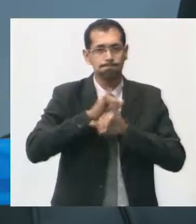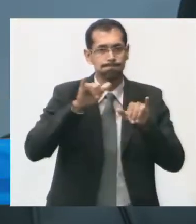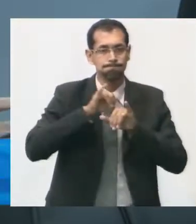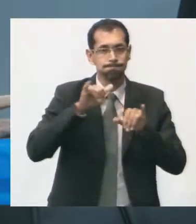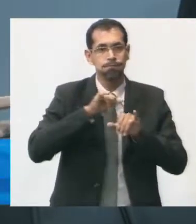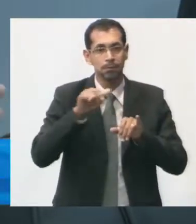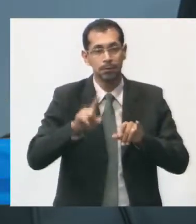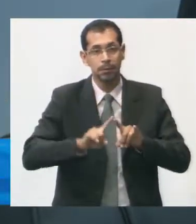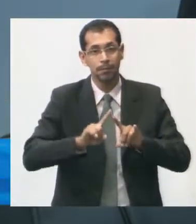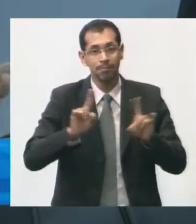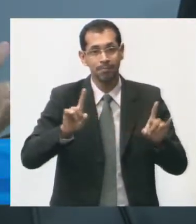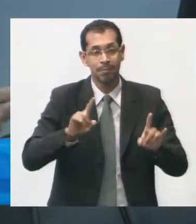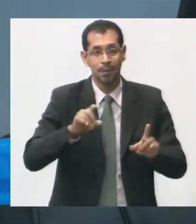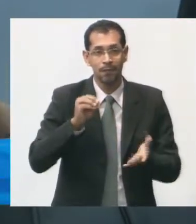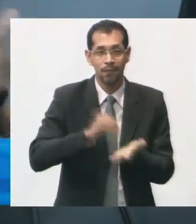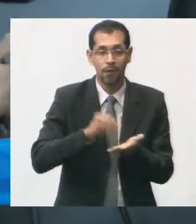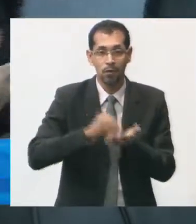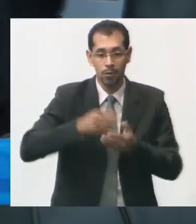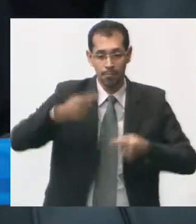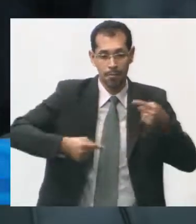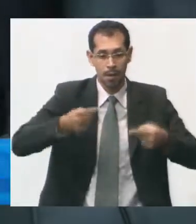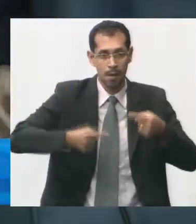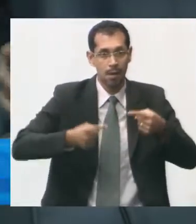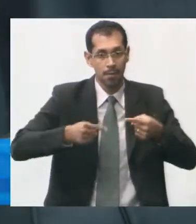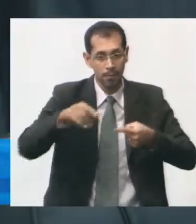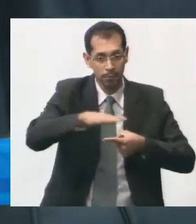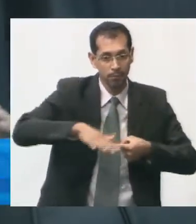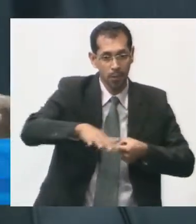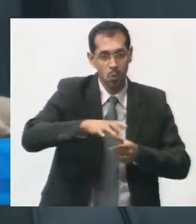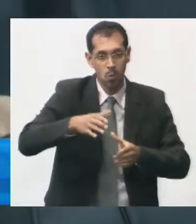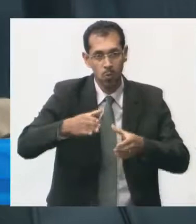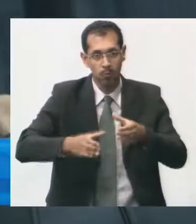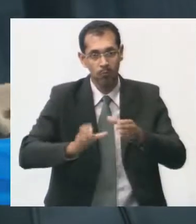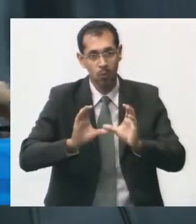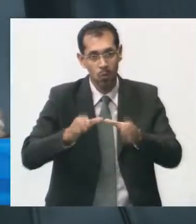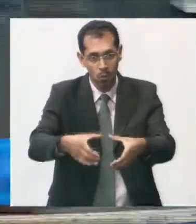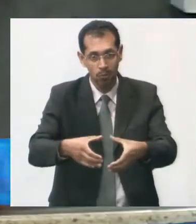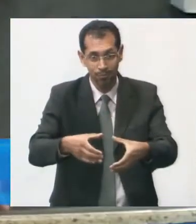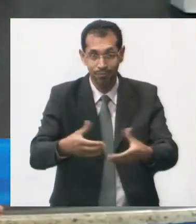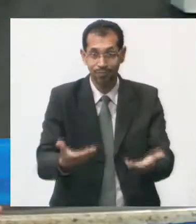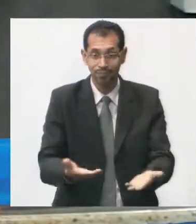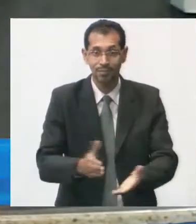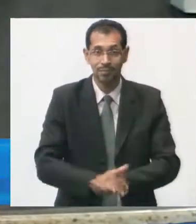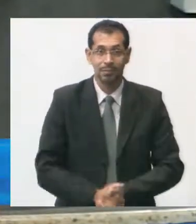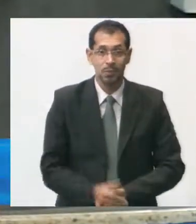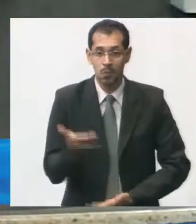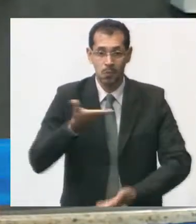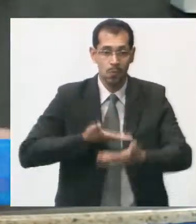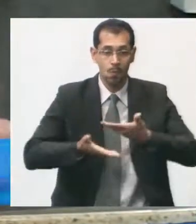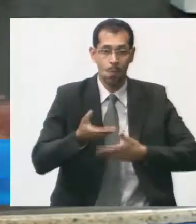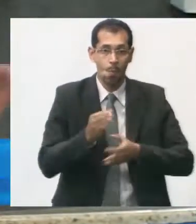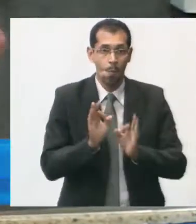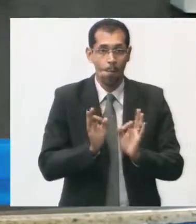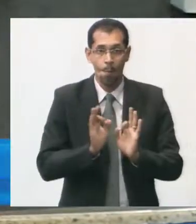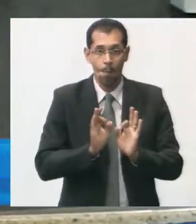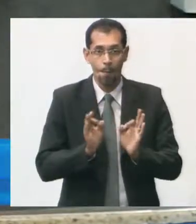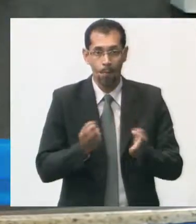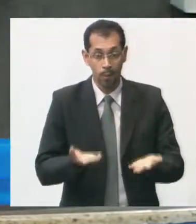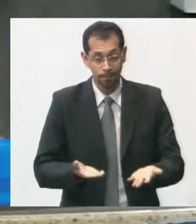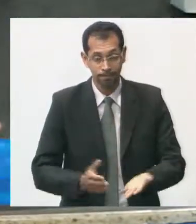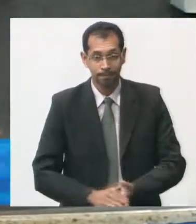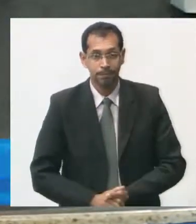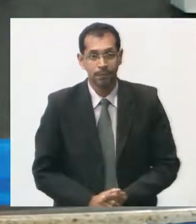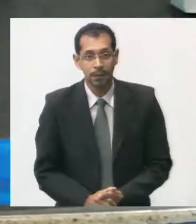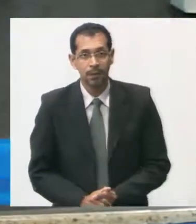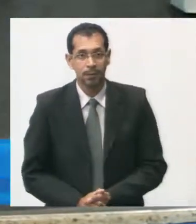vez, eu estranho gestão compartilhada não ser compartilhada. É isso, sim. Eu estou mais tranquilo até